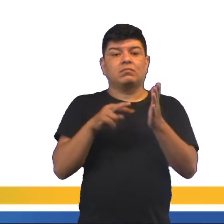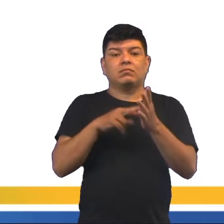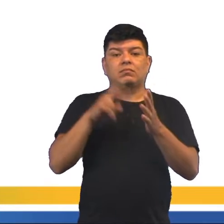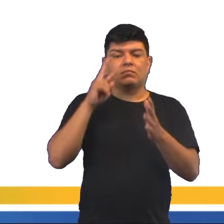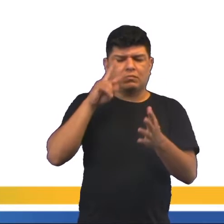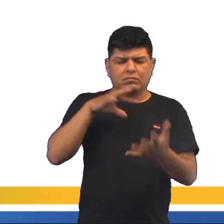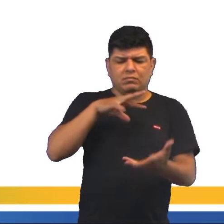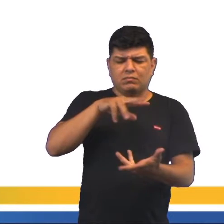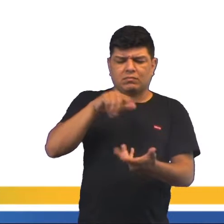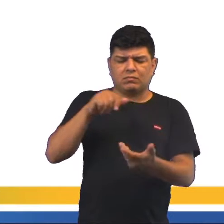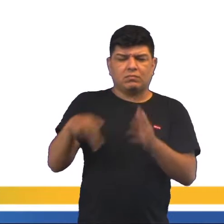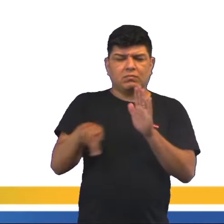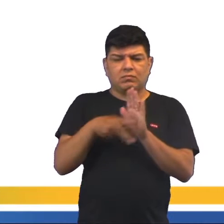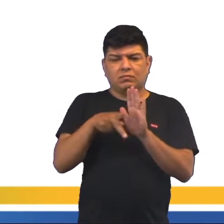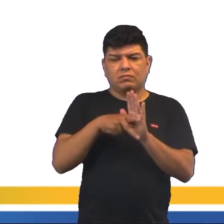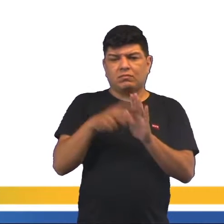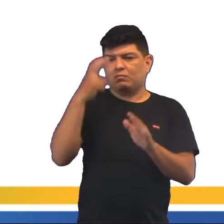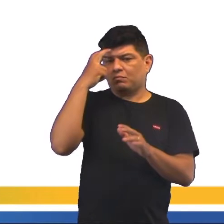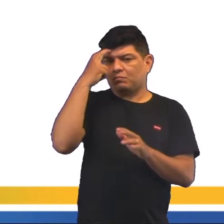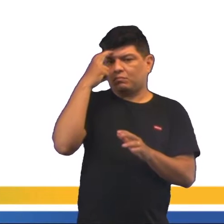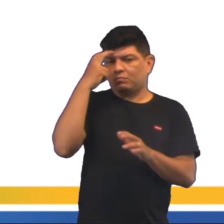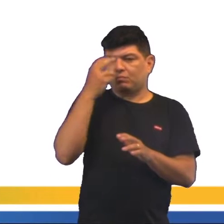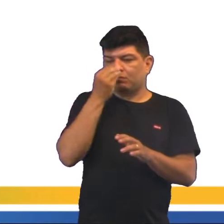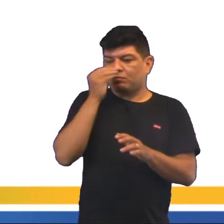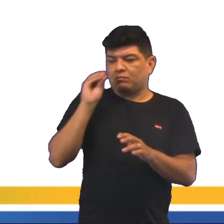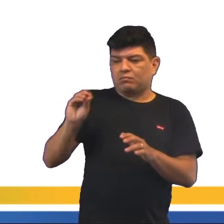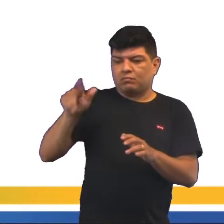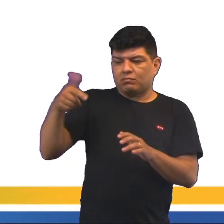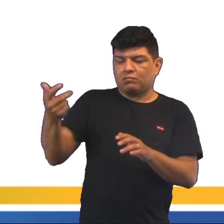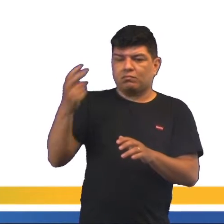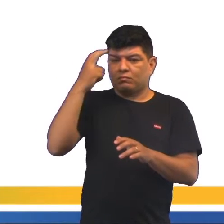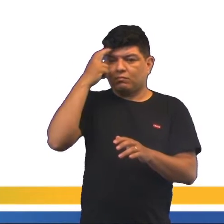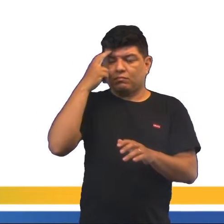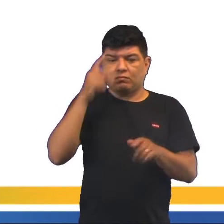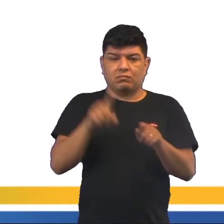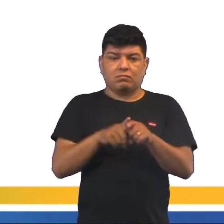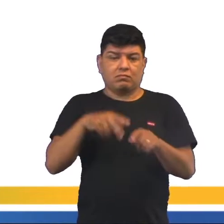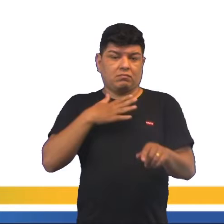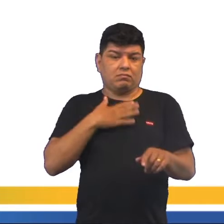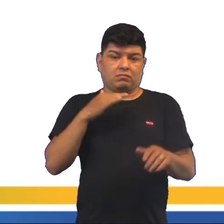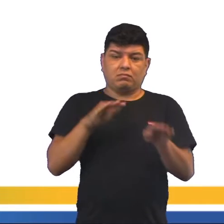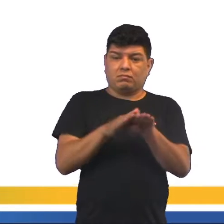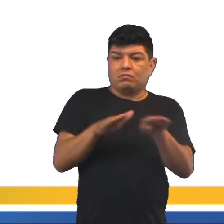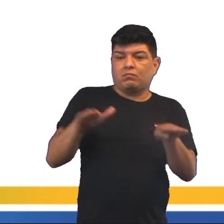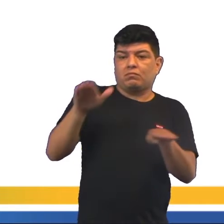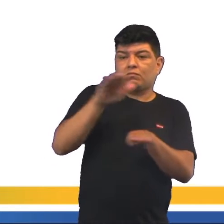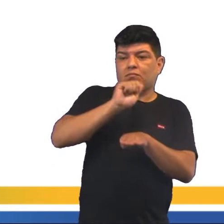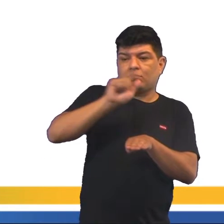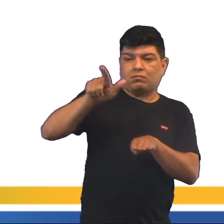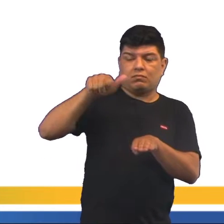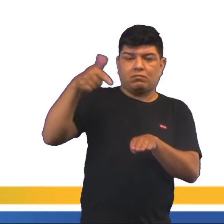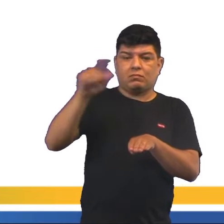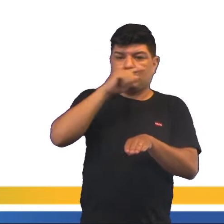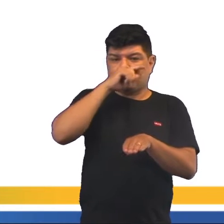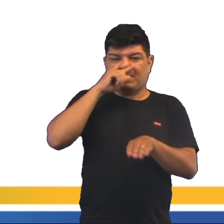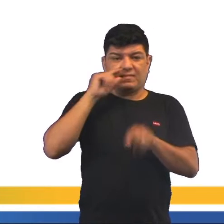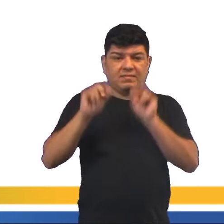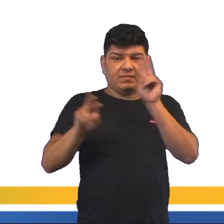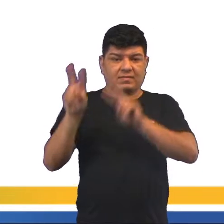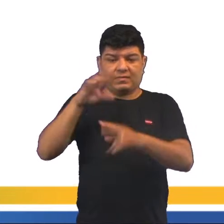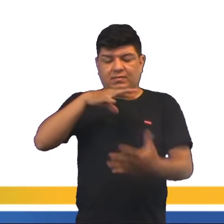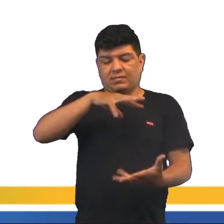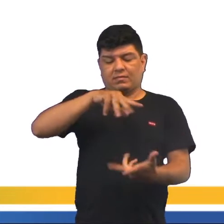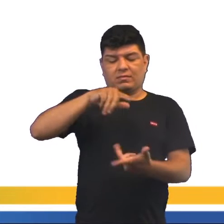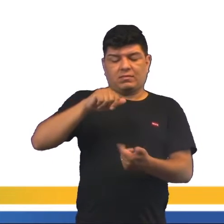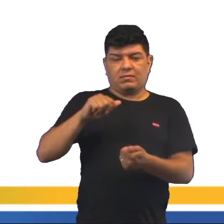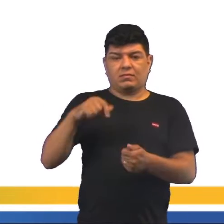vê o mundo com base em sua própria cultura, desconsiderando as outras culturas ou considerando a sua superior. O etnocentrismo é uma visão do